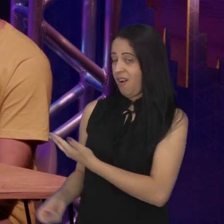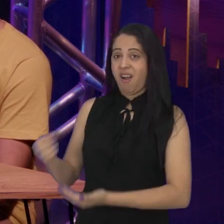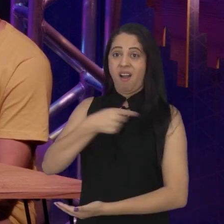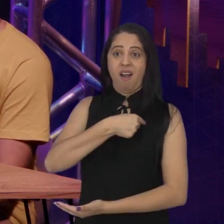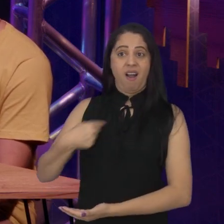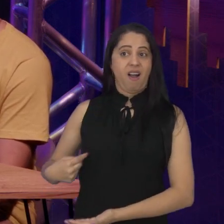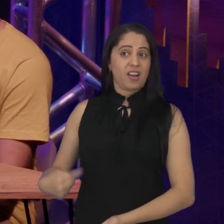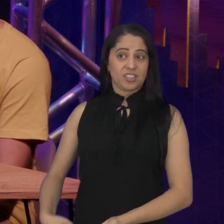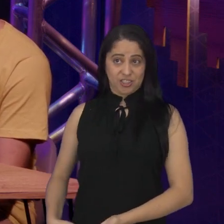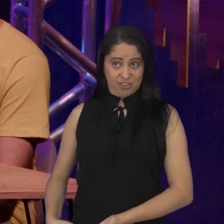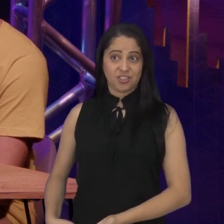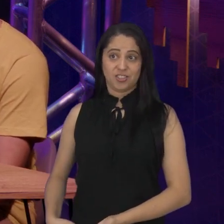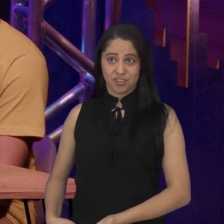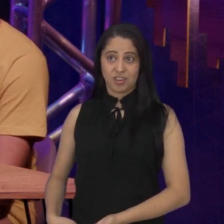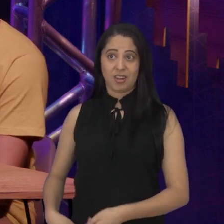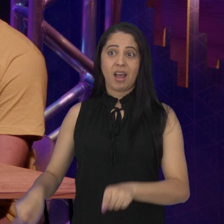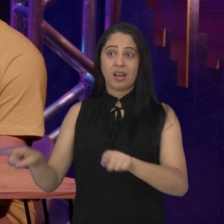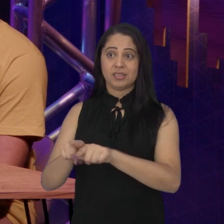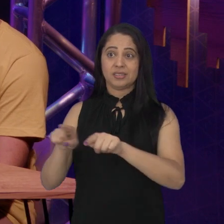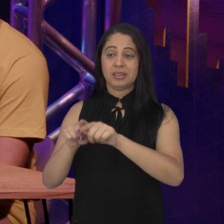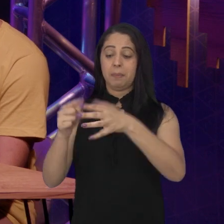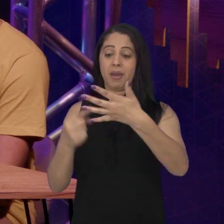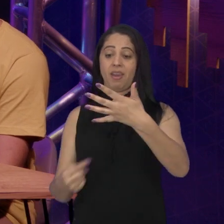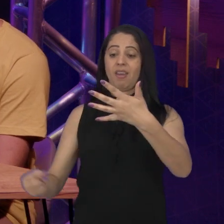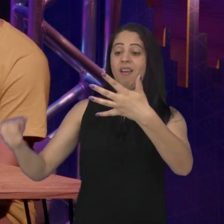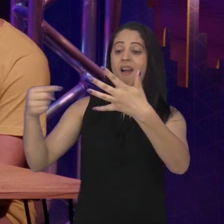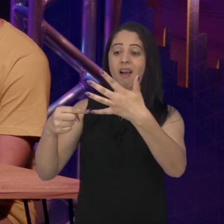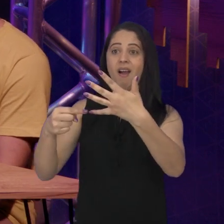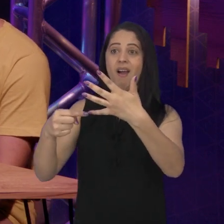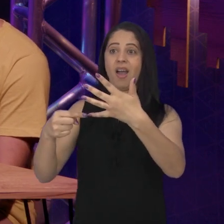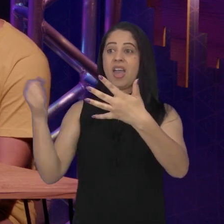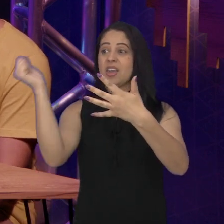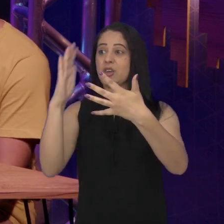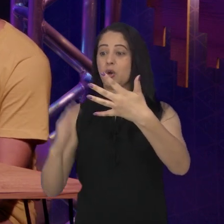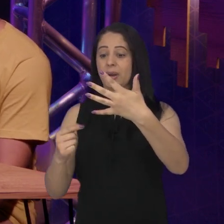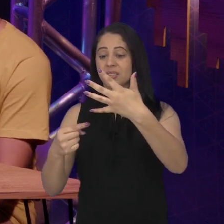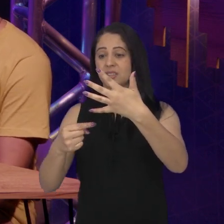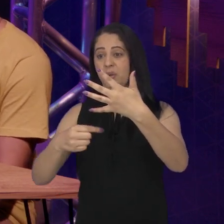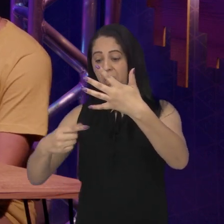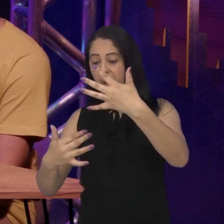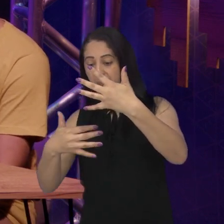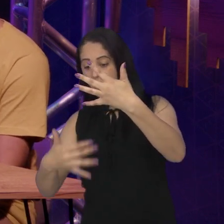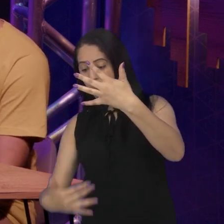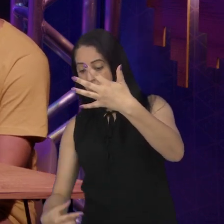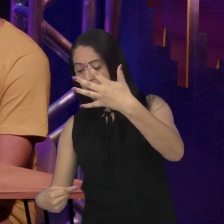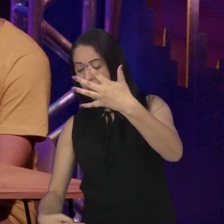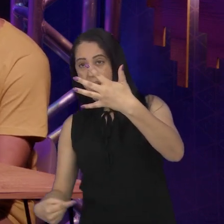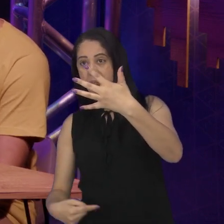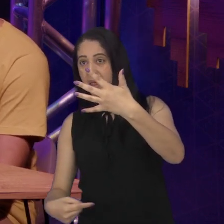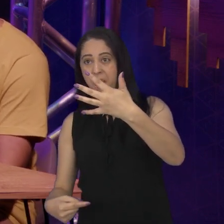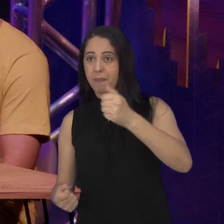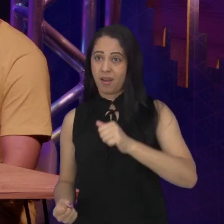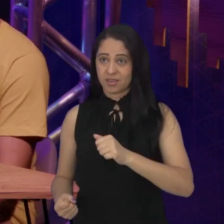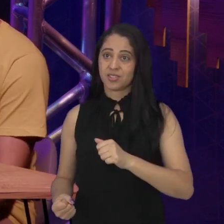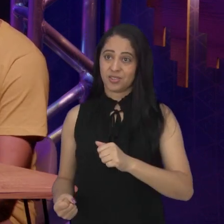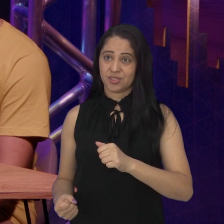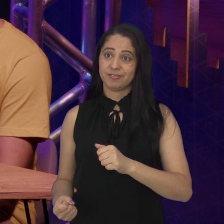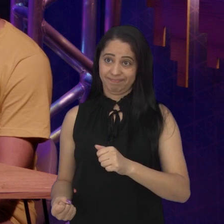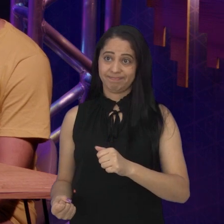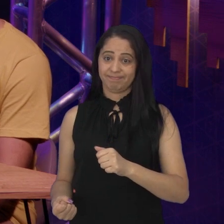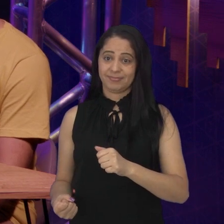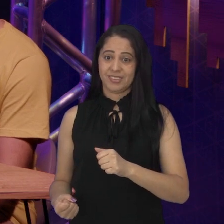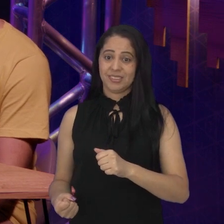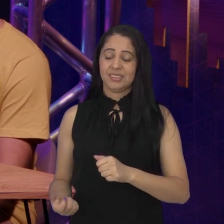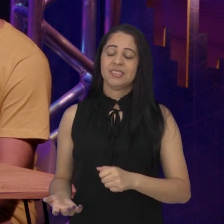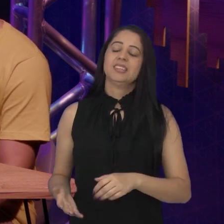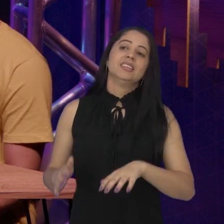China, apesar de ser a maior economia do mundo também, a China tem muita gente, cara, muita gente, e consegue ser melhor que a